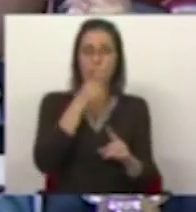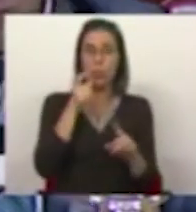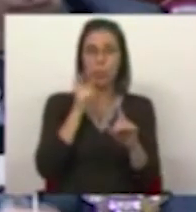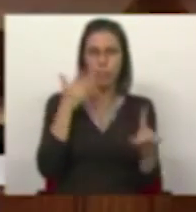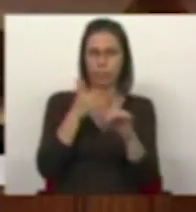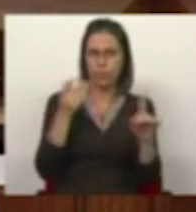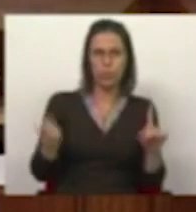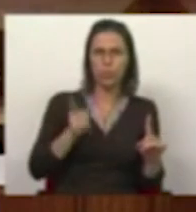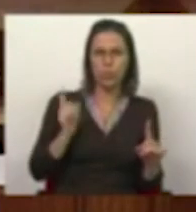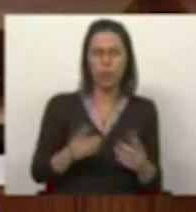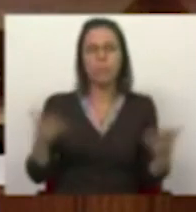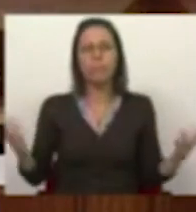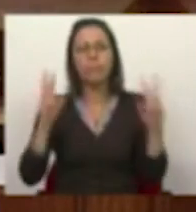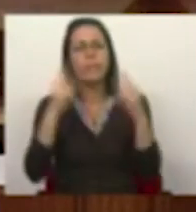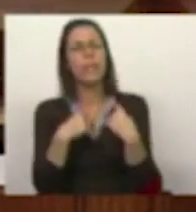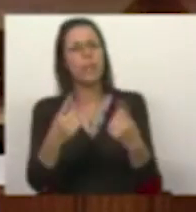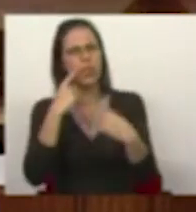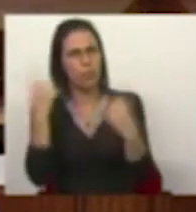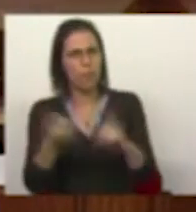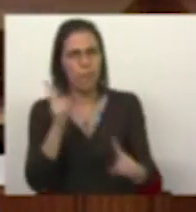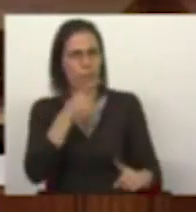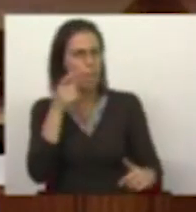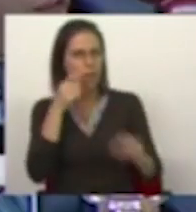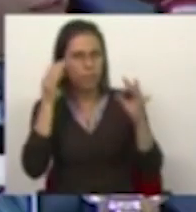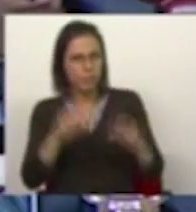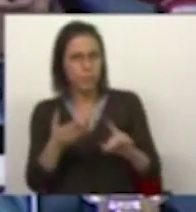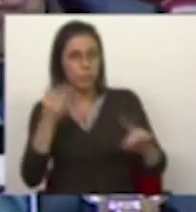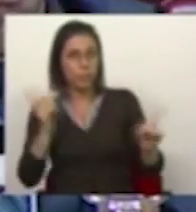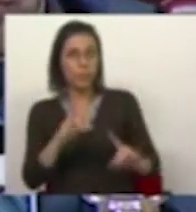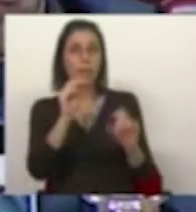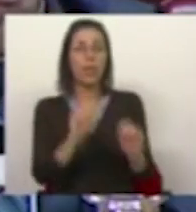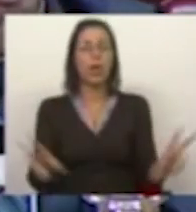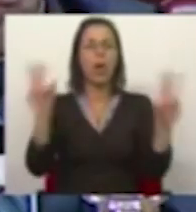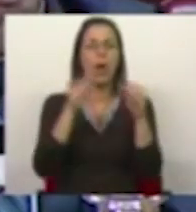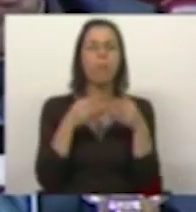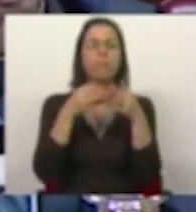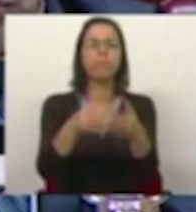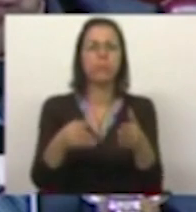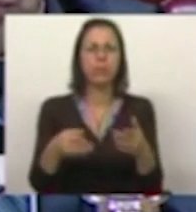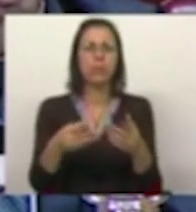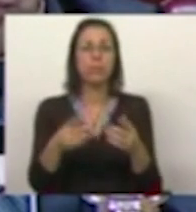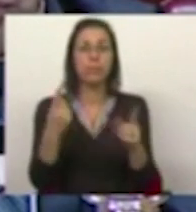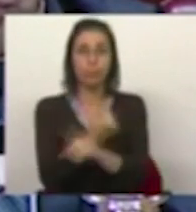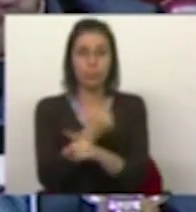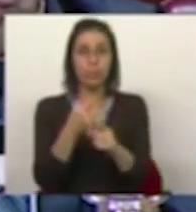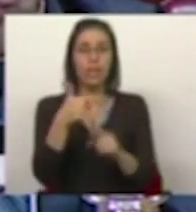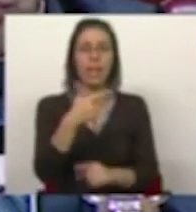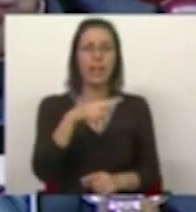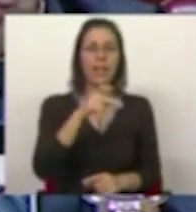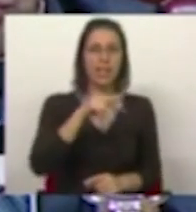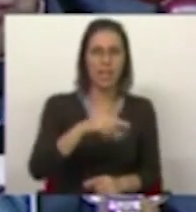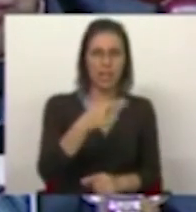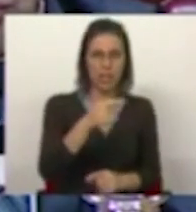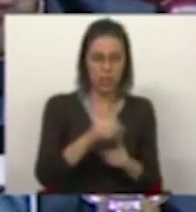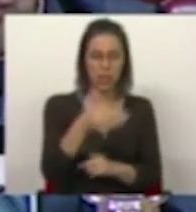compromissos concretos? Em matéria de transportes públicos não são compromissos concretos? Os 10 novos navios que estão a ser adquiridos para Transtejo?